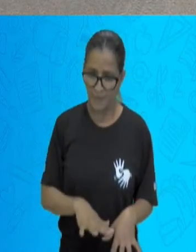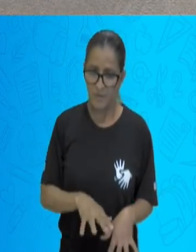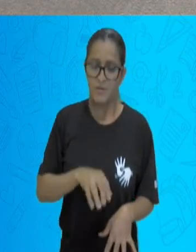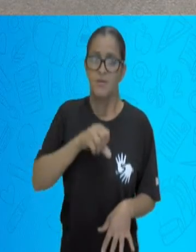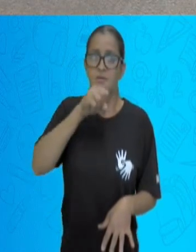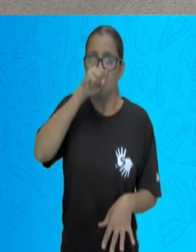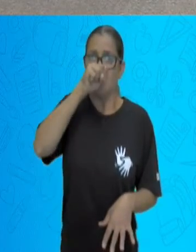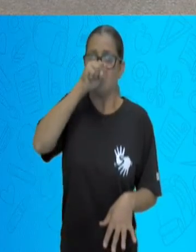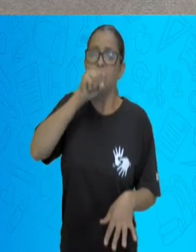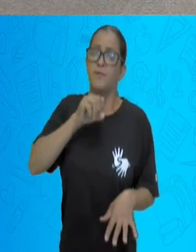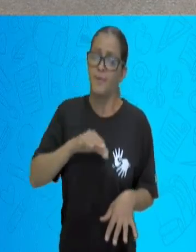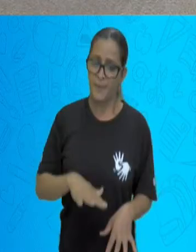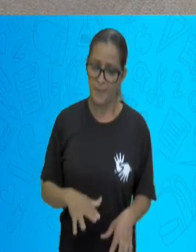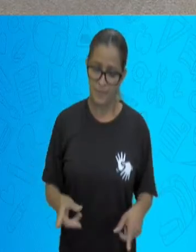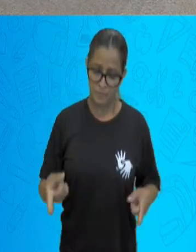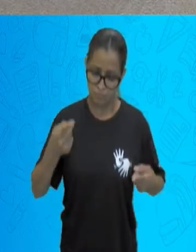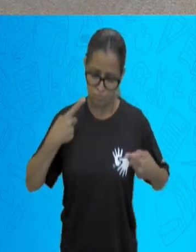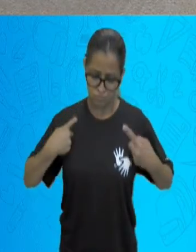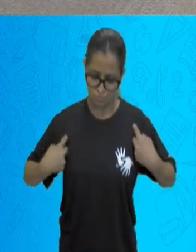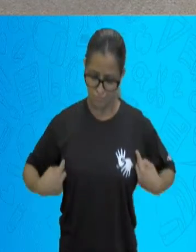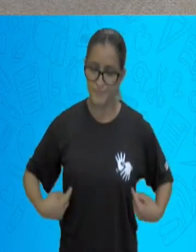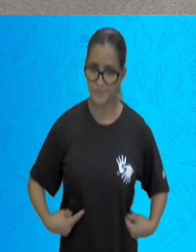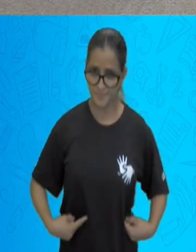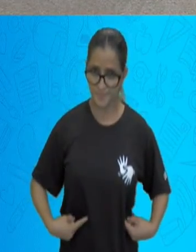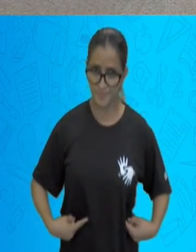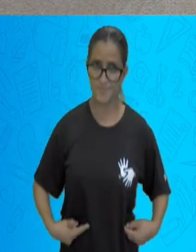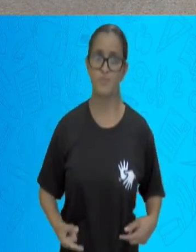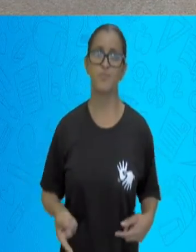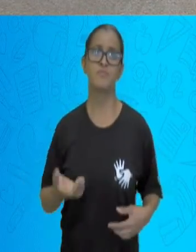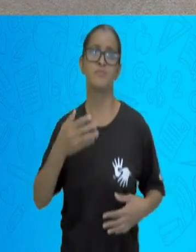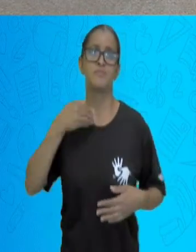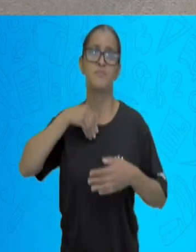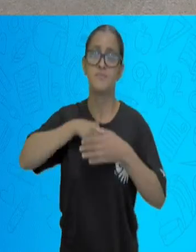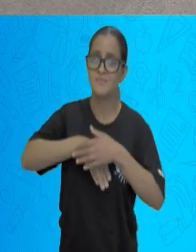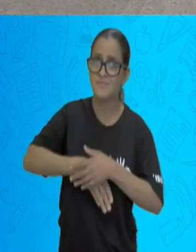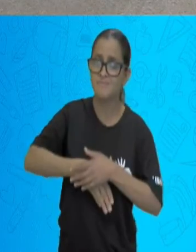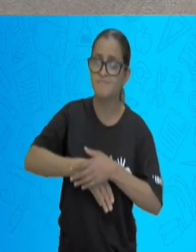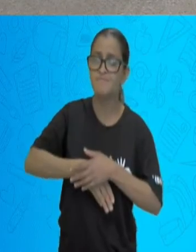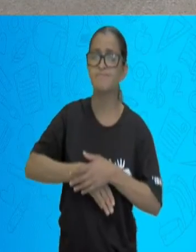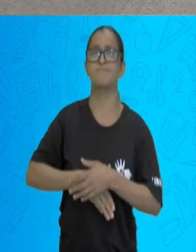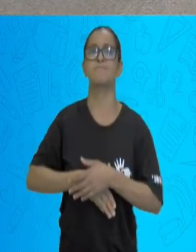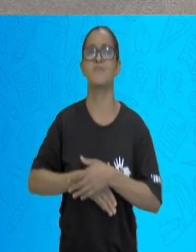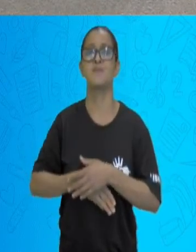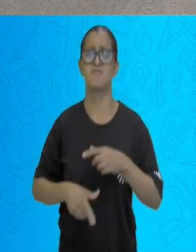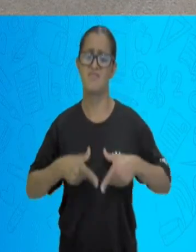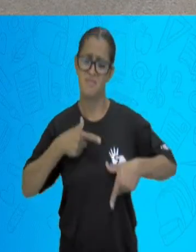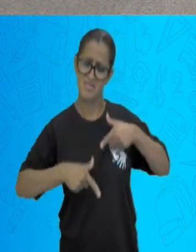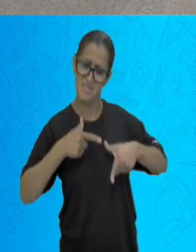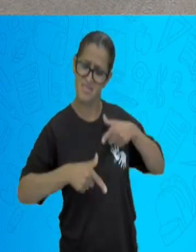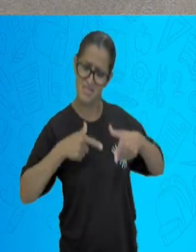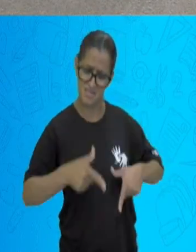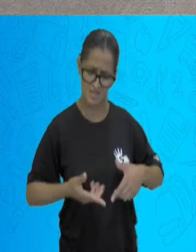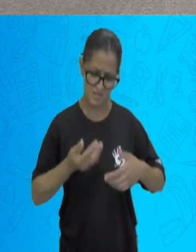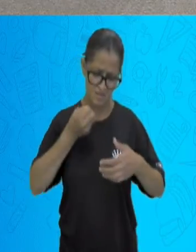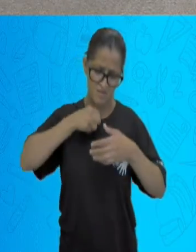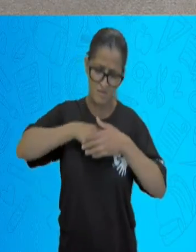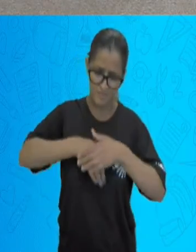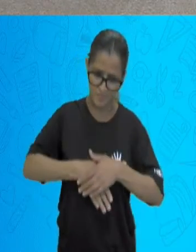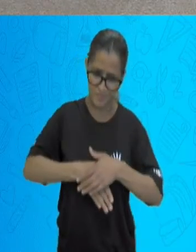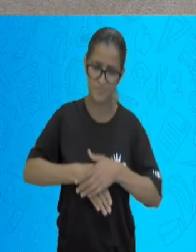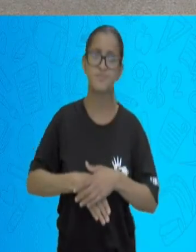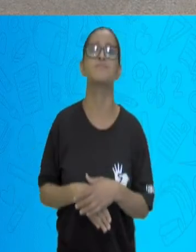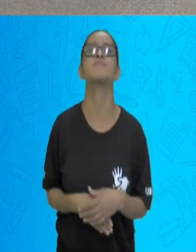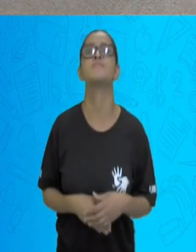ele se movimenta, né, dentro desses locais da maior pressão